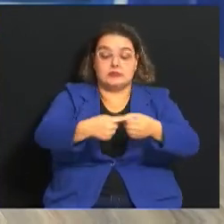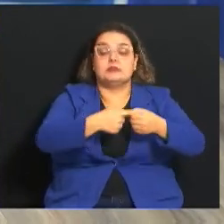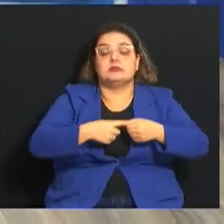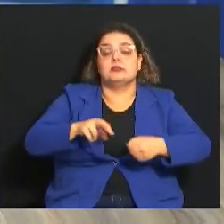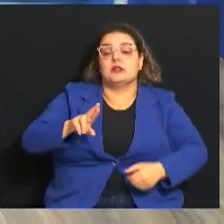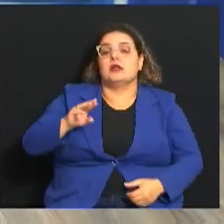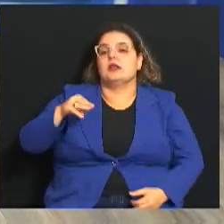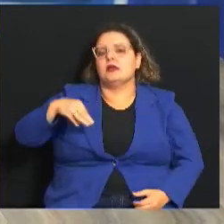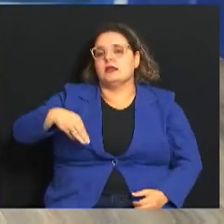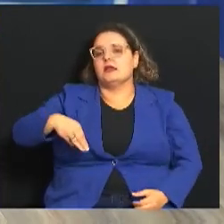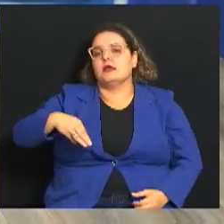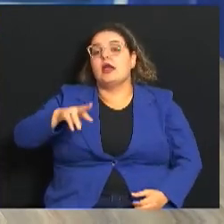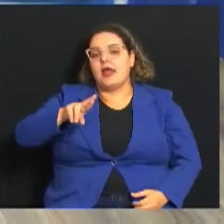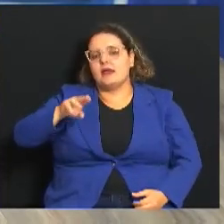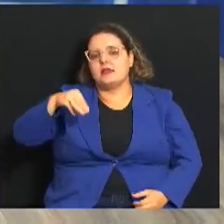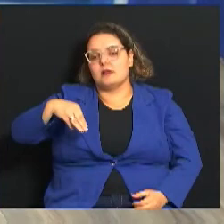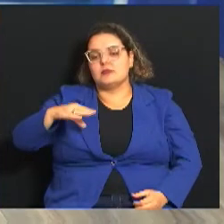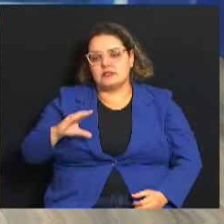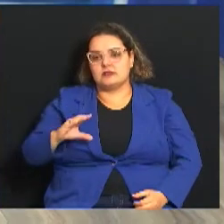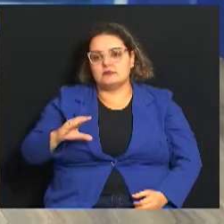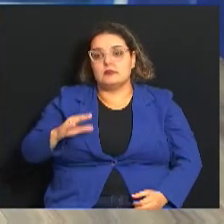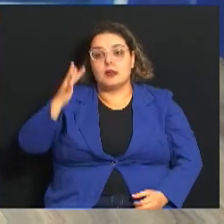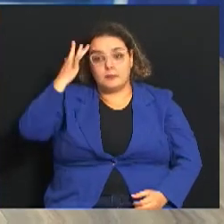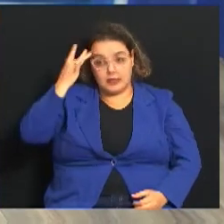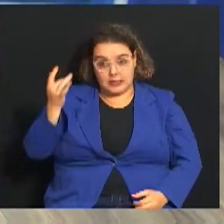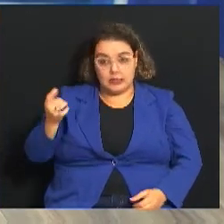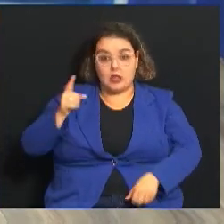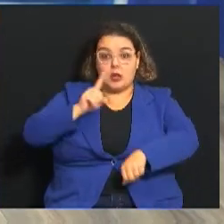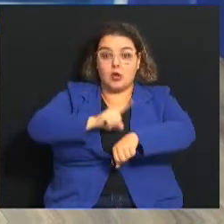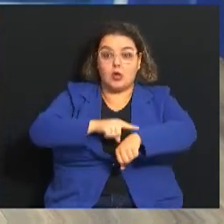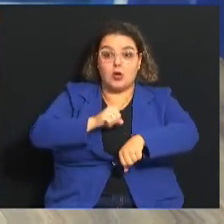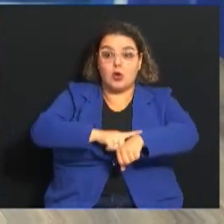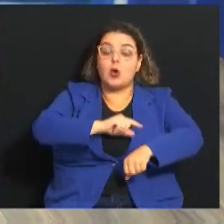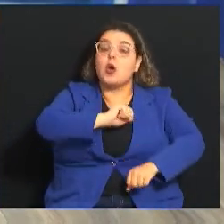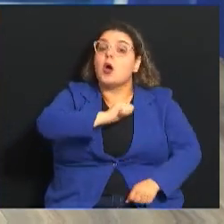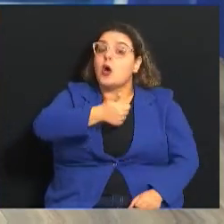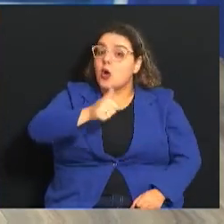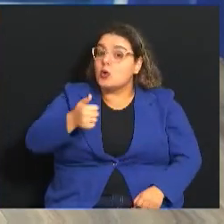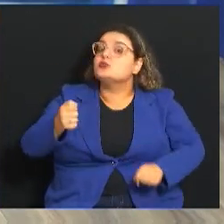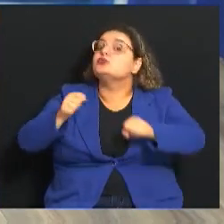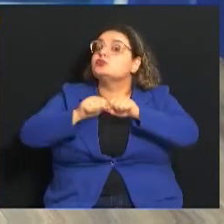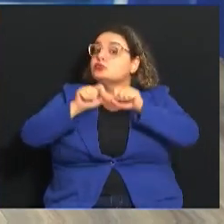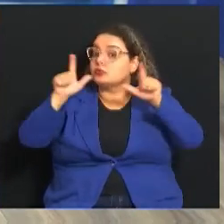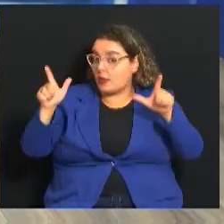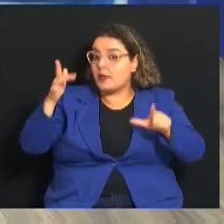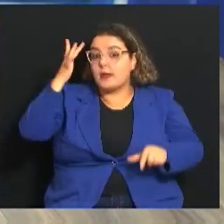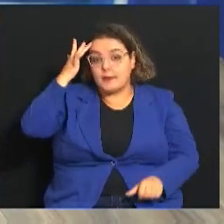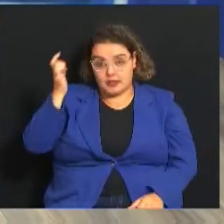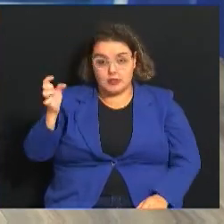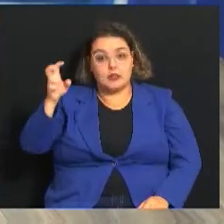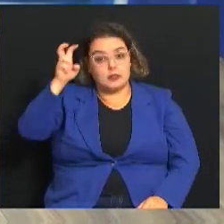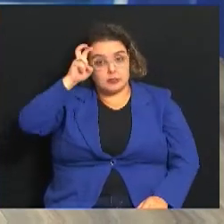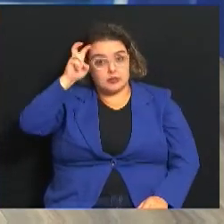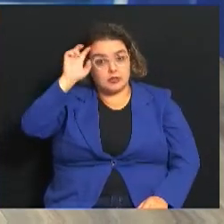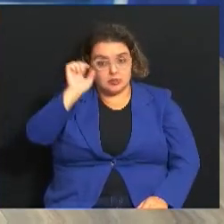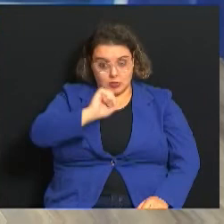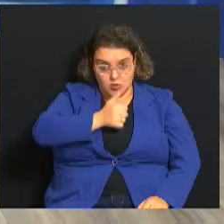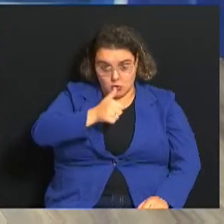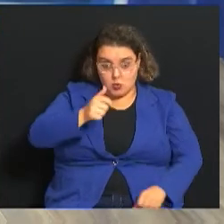Lembrando, hein? Amanhã, quinta-feira, o Câmara Notícia começa às 11 horas da manhã. Então, quinta-feira,